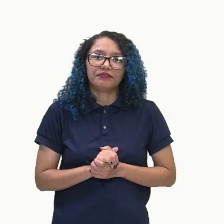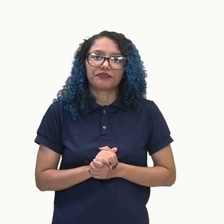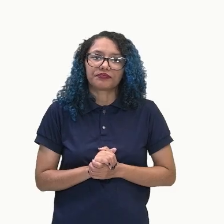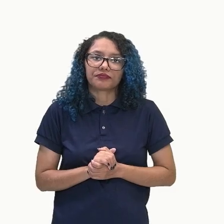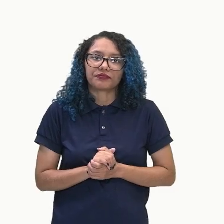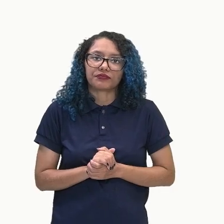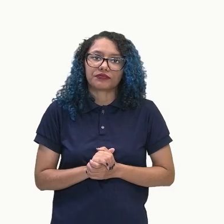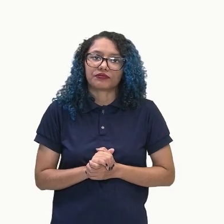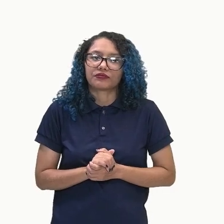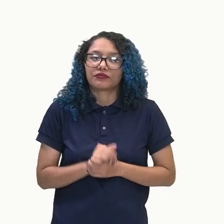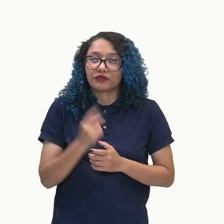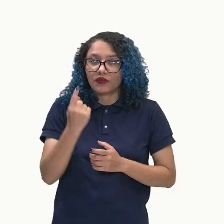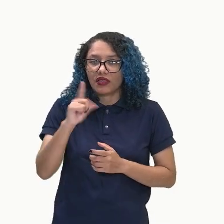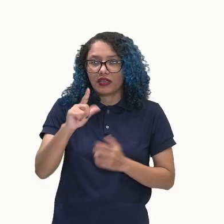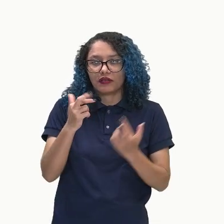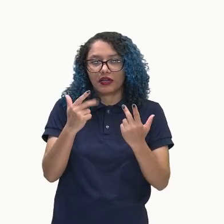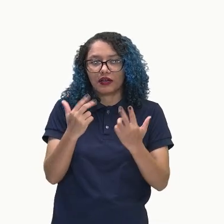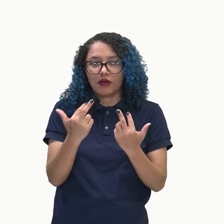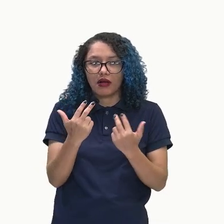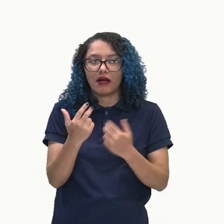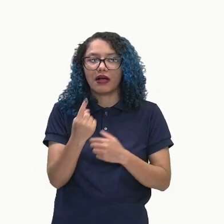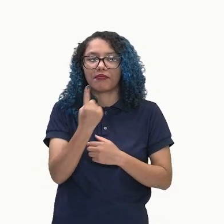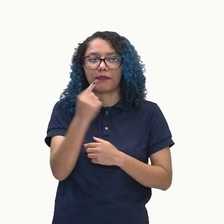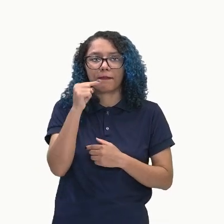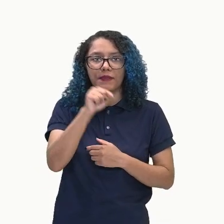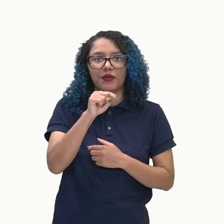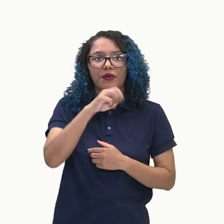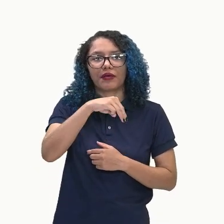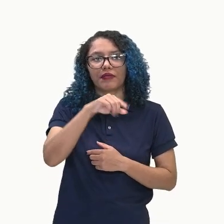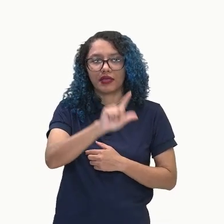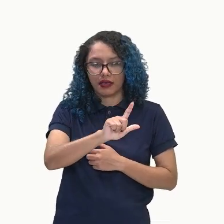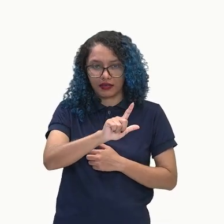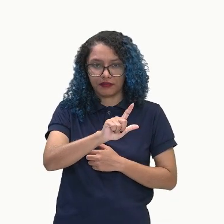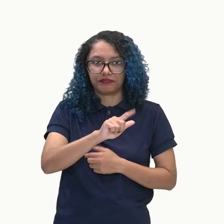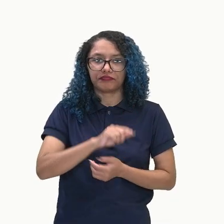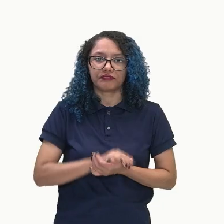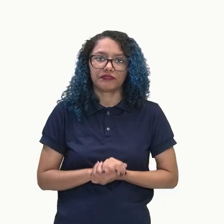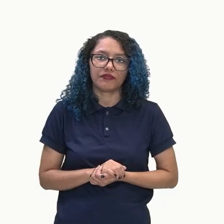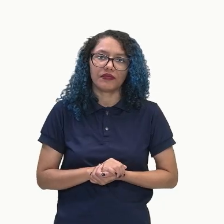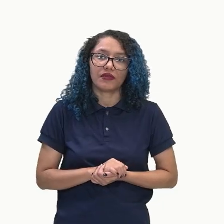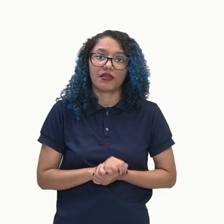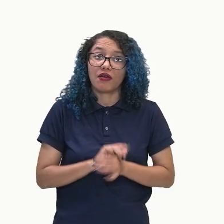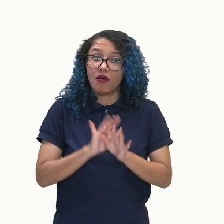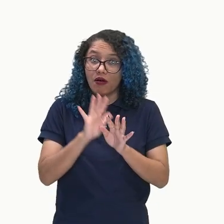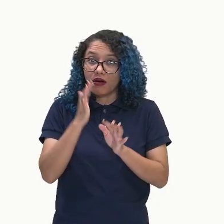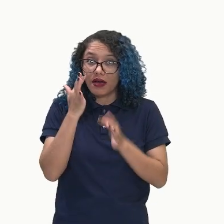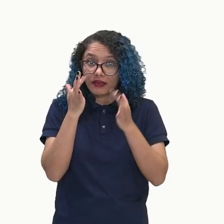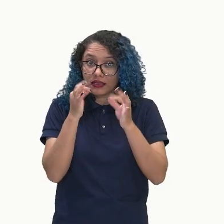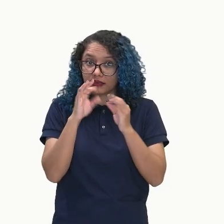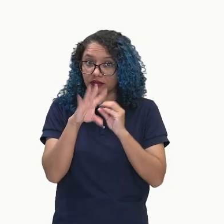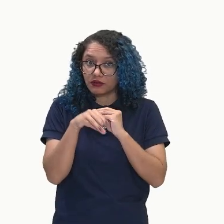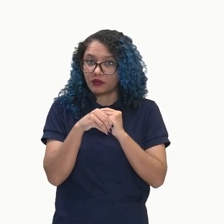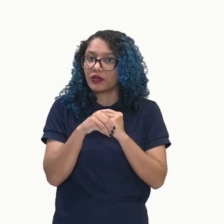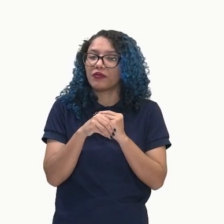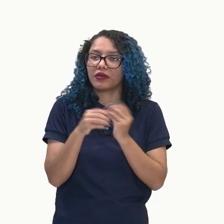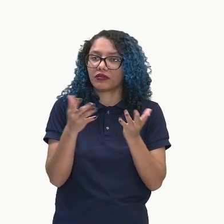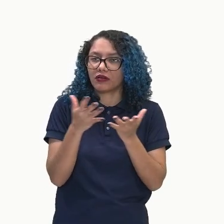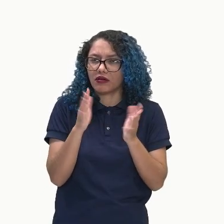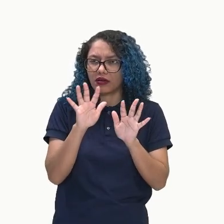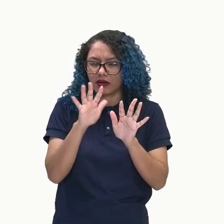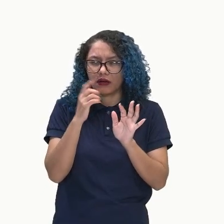a 1000 mililitros, e aqui vale a pena fazer algumas observações, tudo bem? Algo